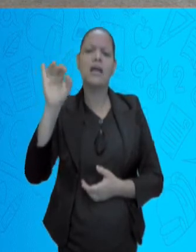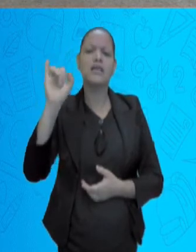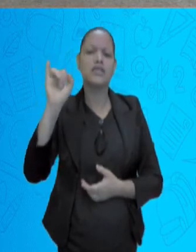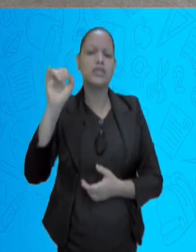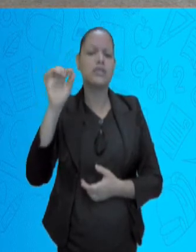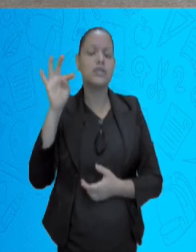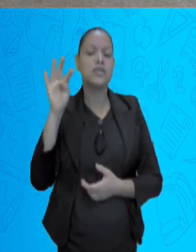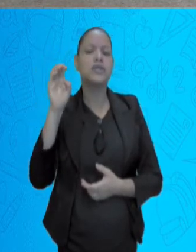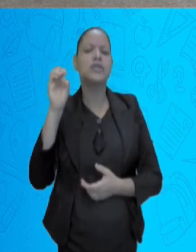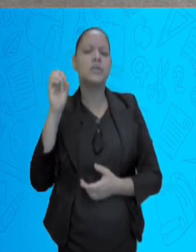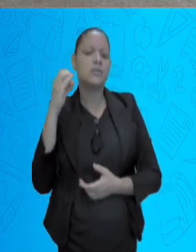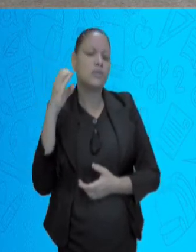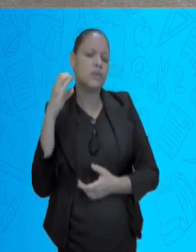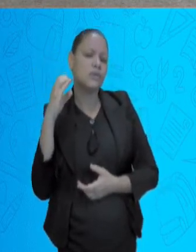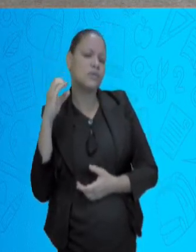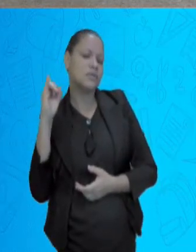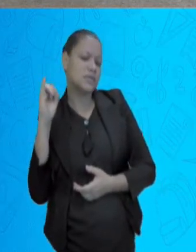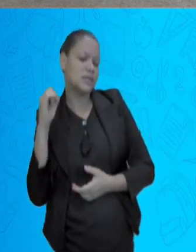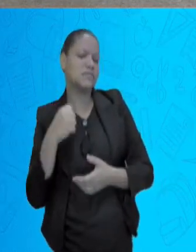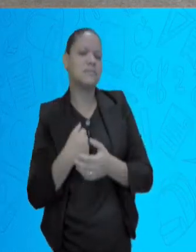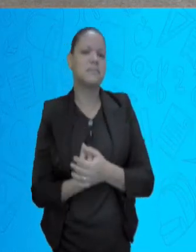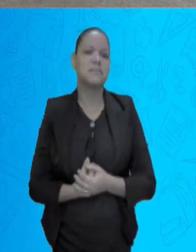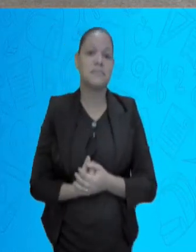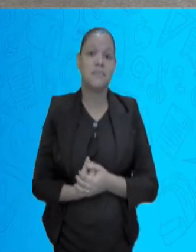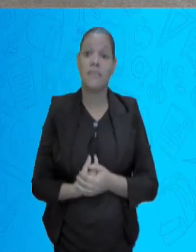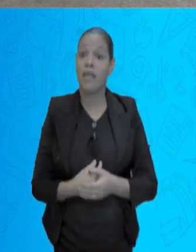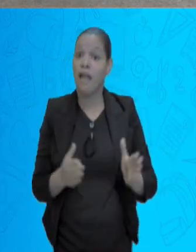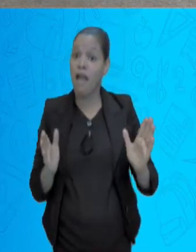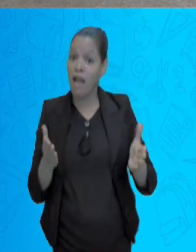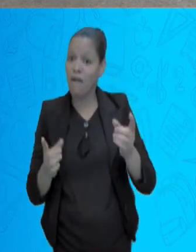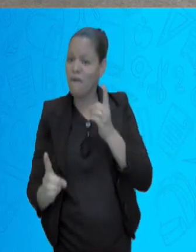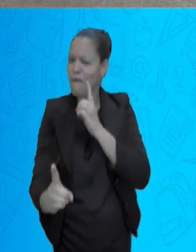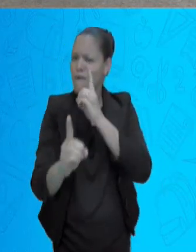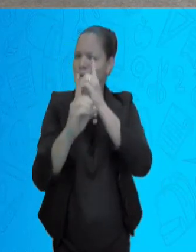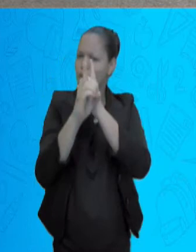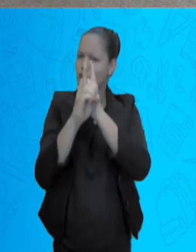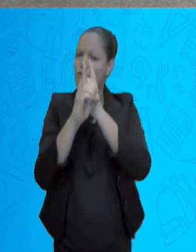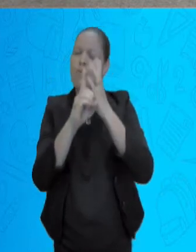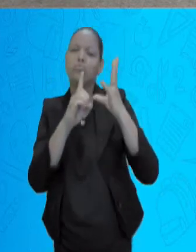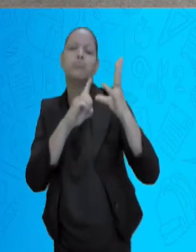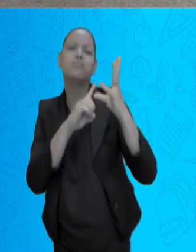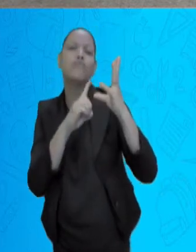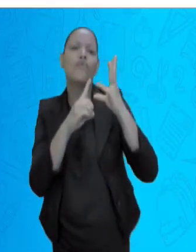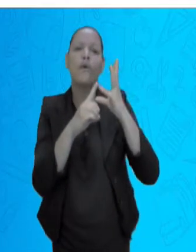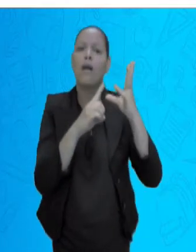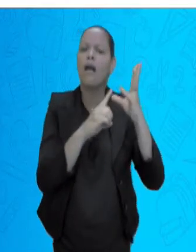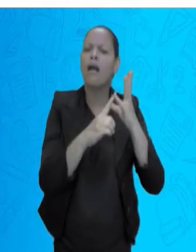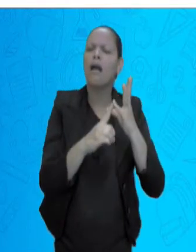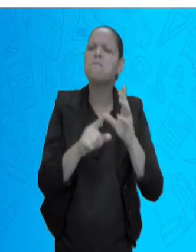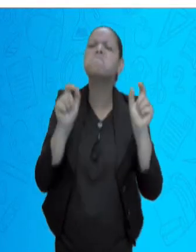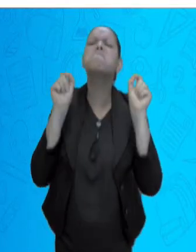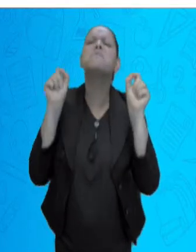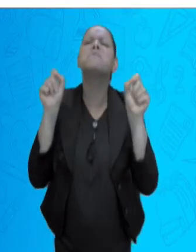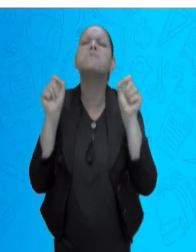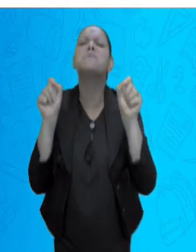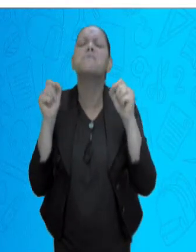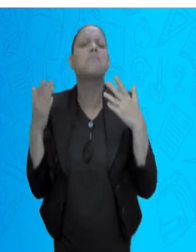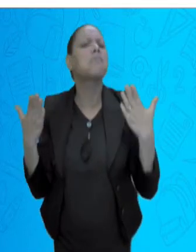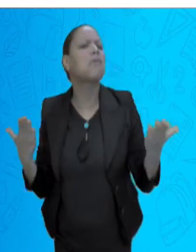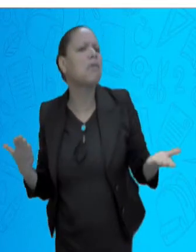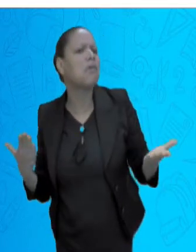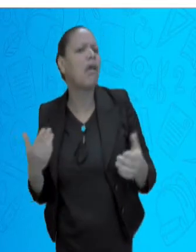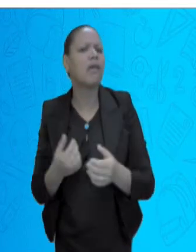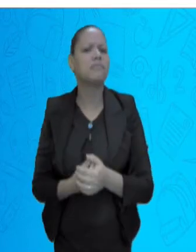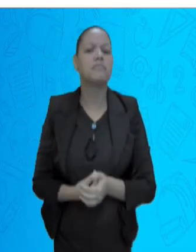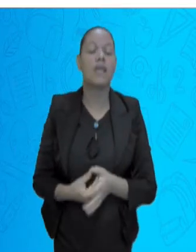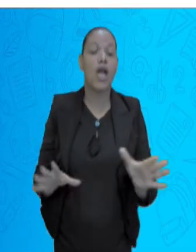Encontro vocálico, junção de uma ou mais vogais numa mesma